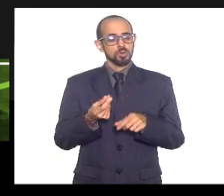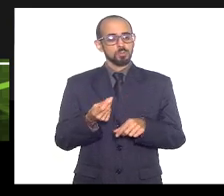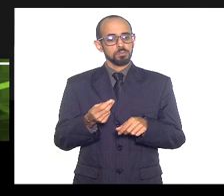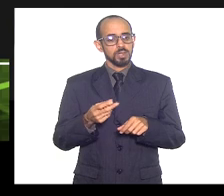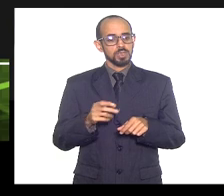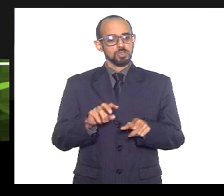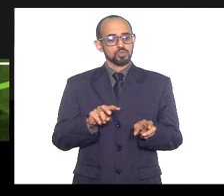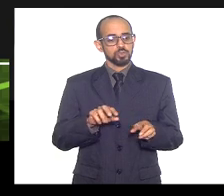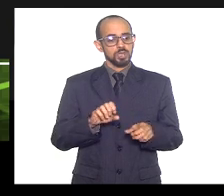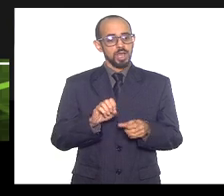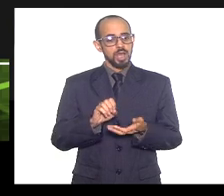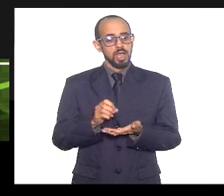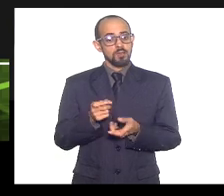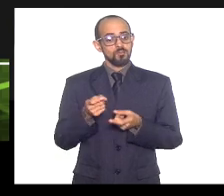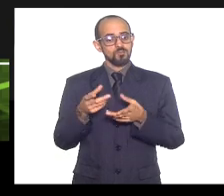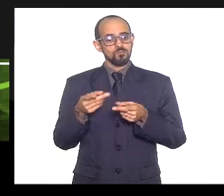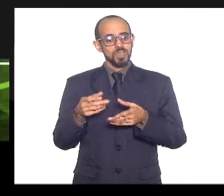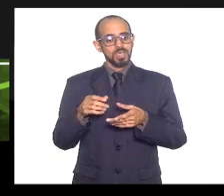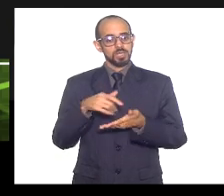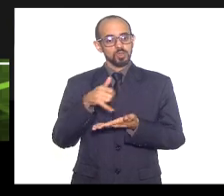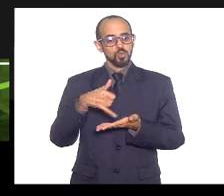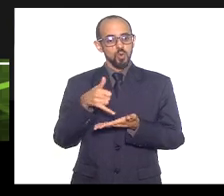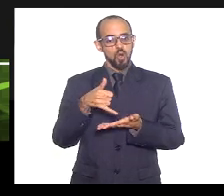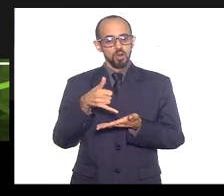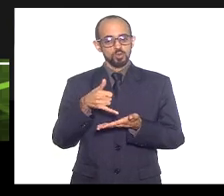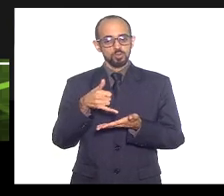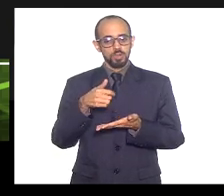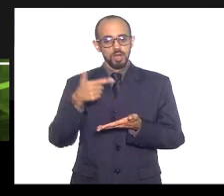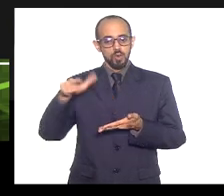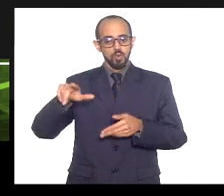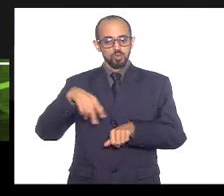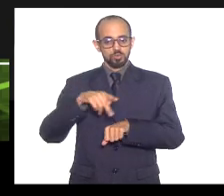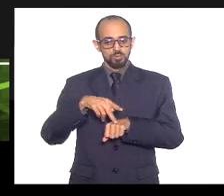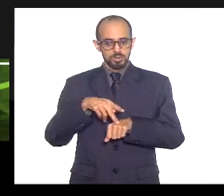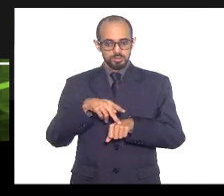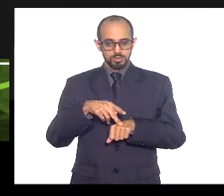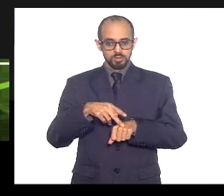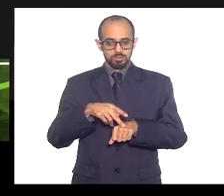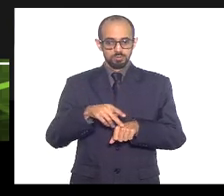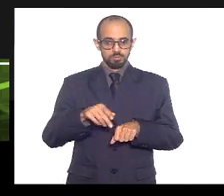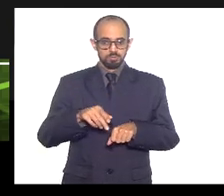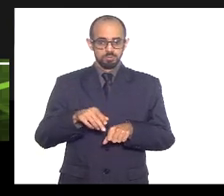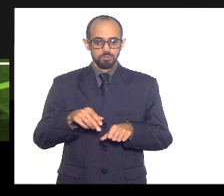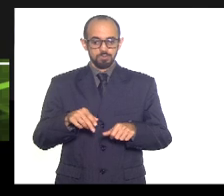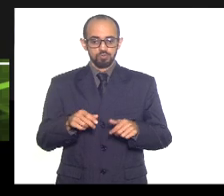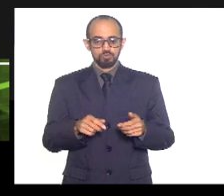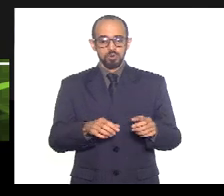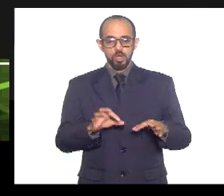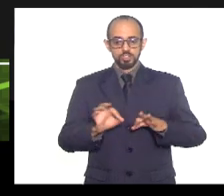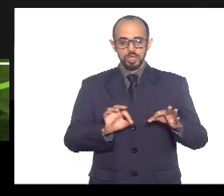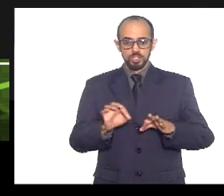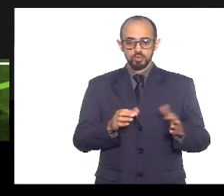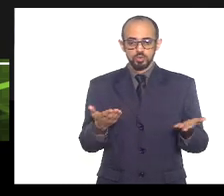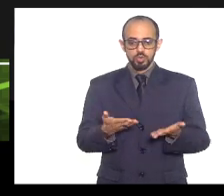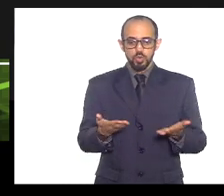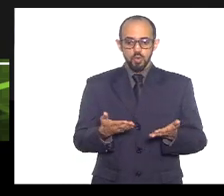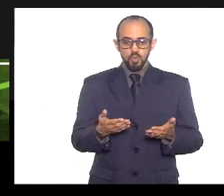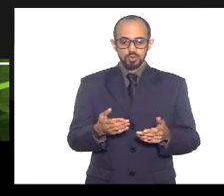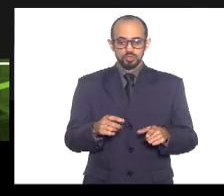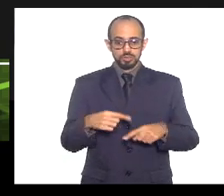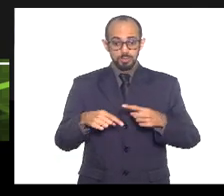exportação do óleo, né, eu digo em relação ao projeto que hoje está em exploração e que no futuro esperamos passe a fase de